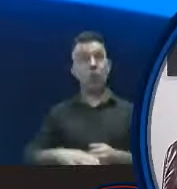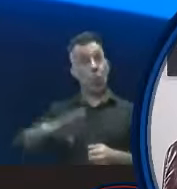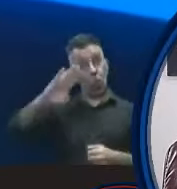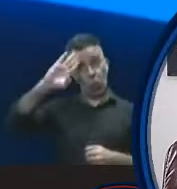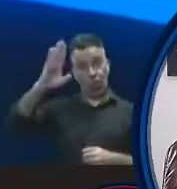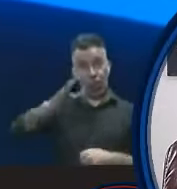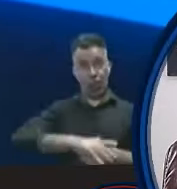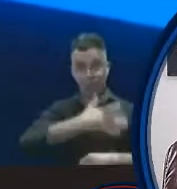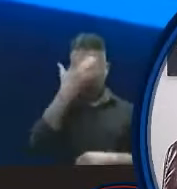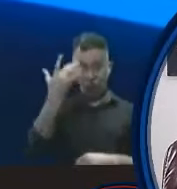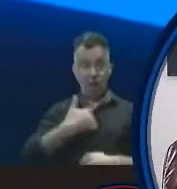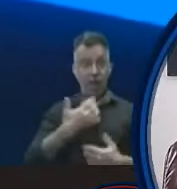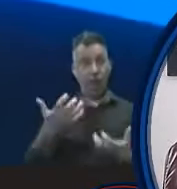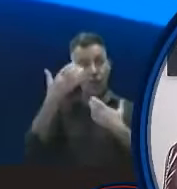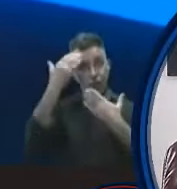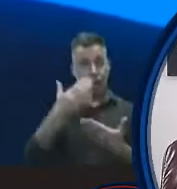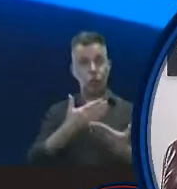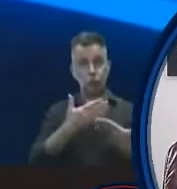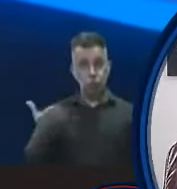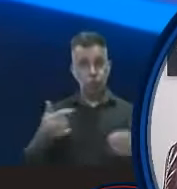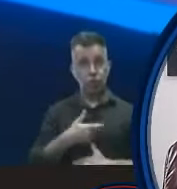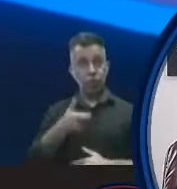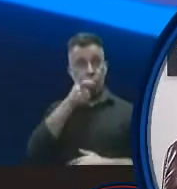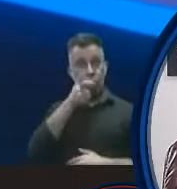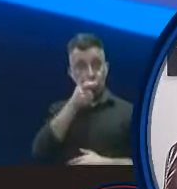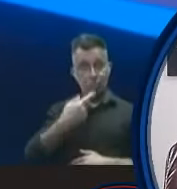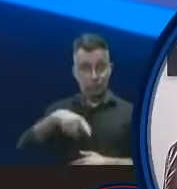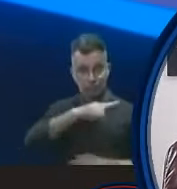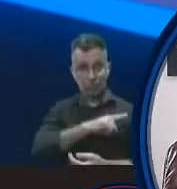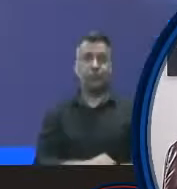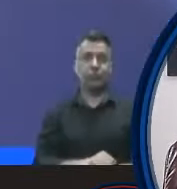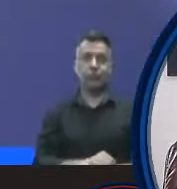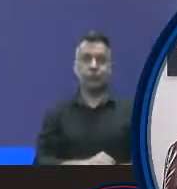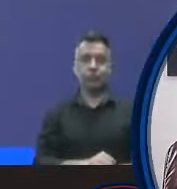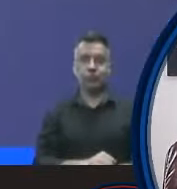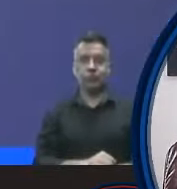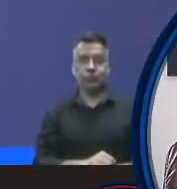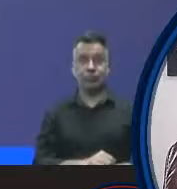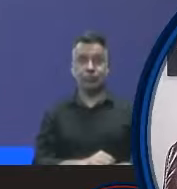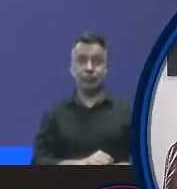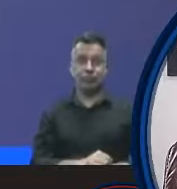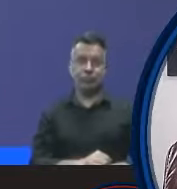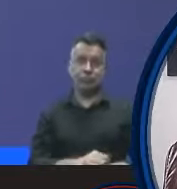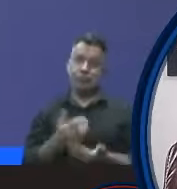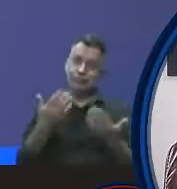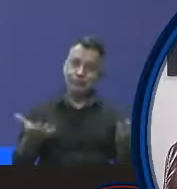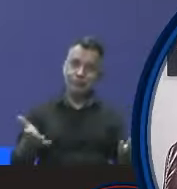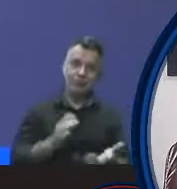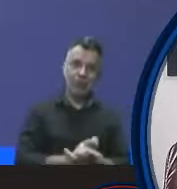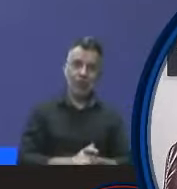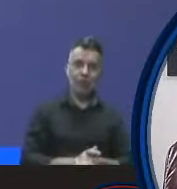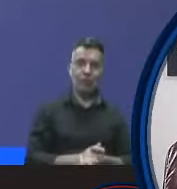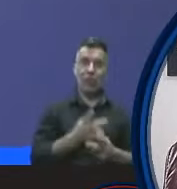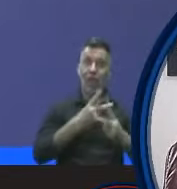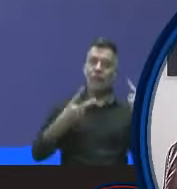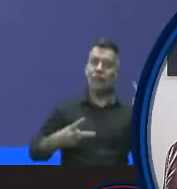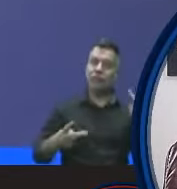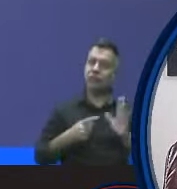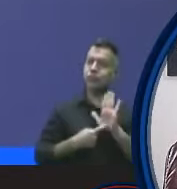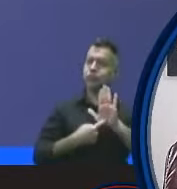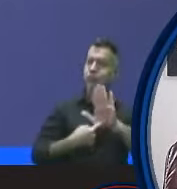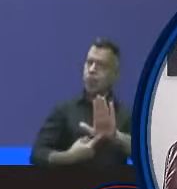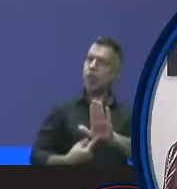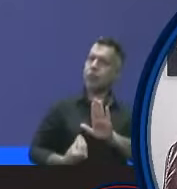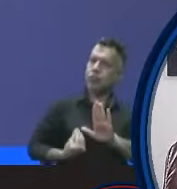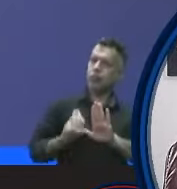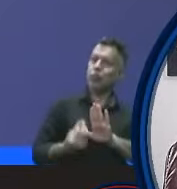Olá, pessoal. Quero agradecer a todos que estão nos assistindo. Tá com PM bom, Renato. A Via traz muitas